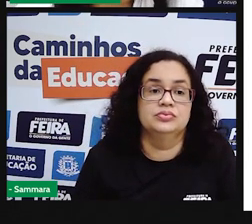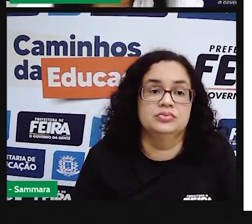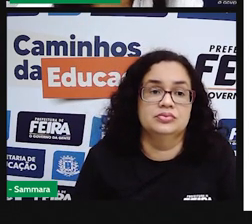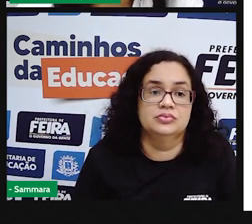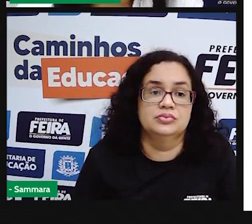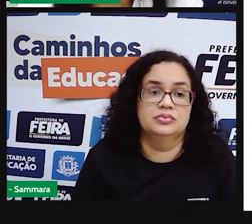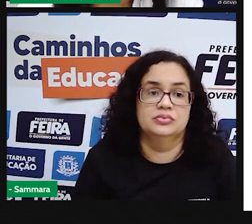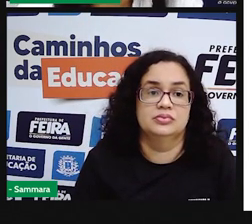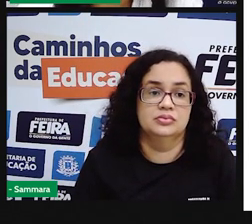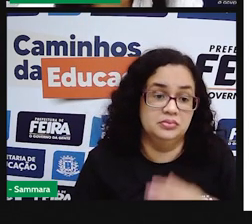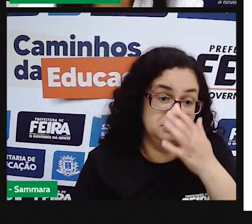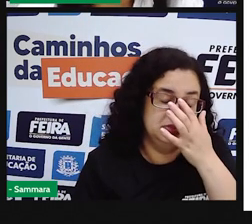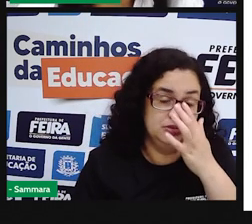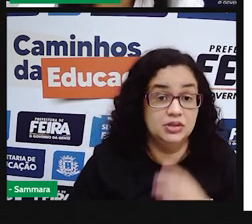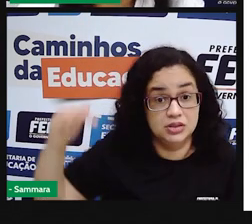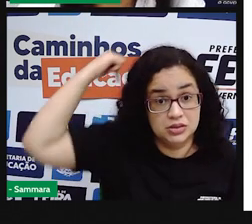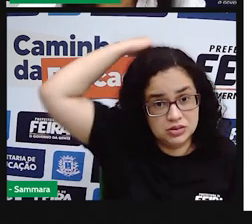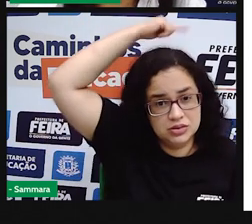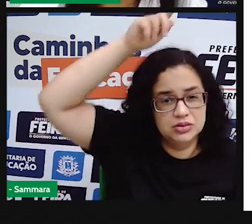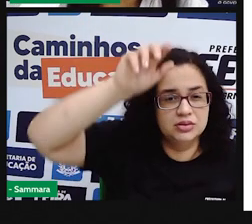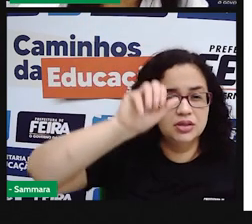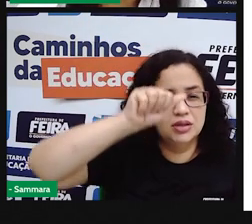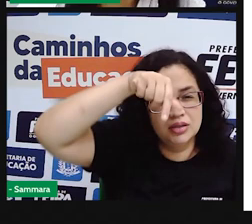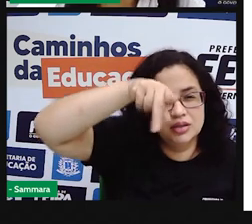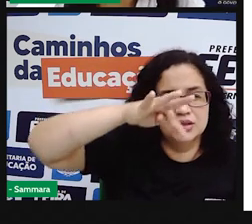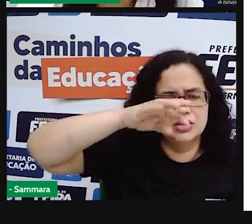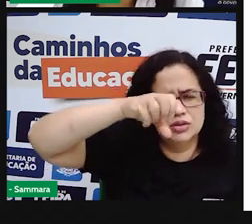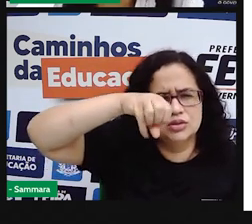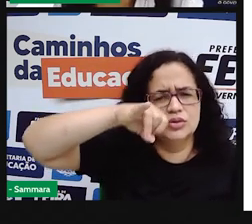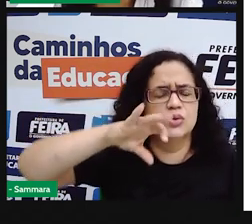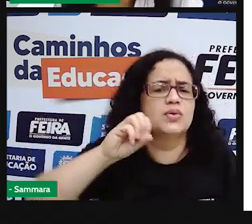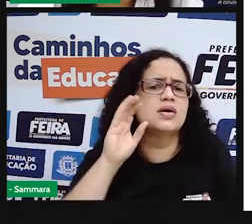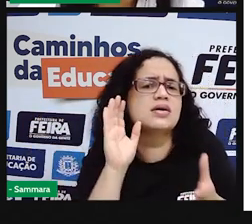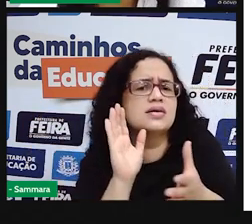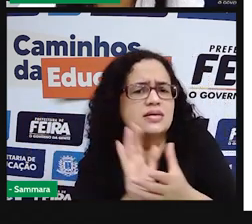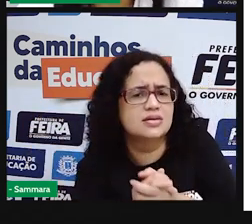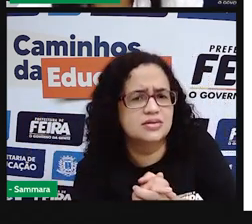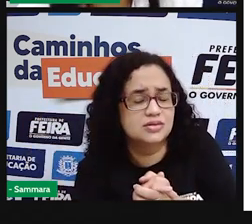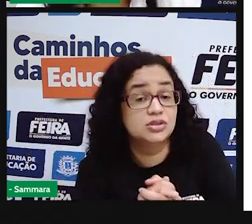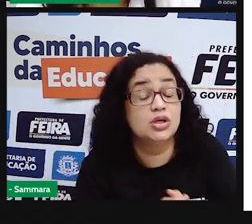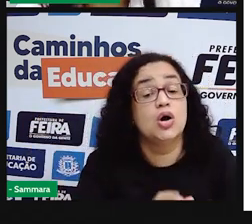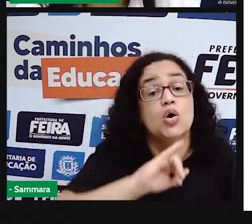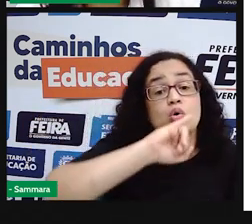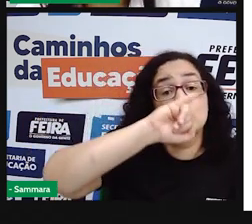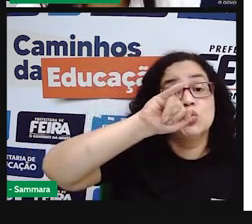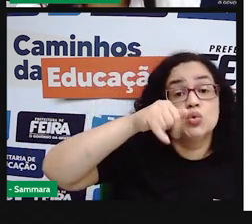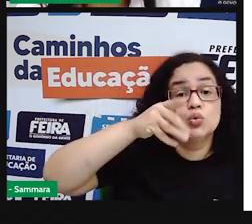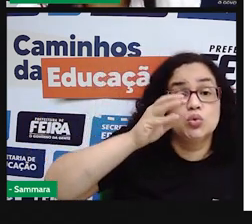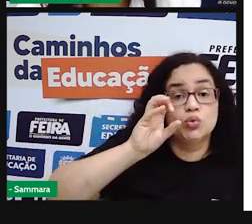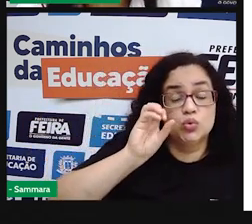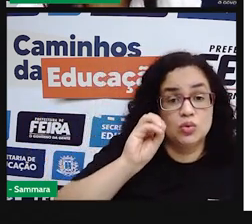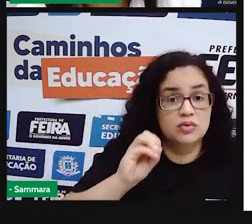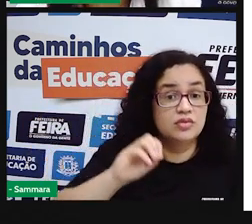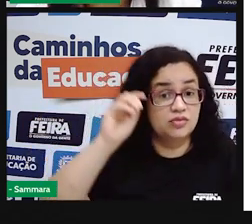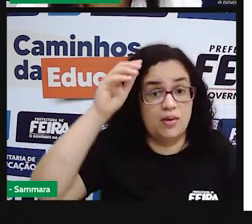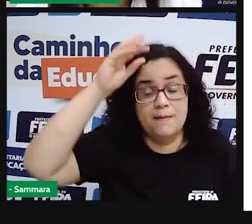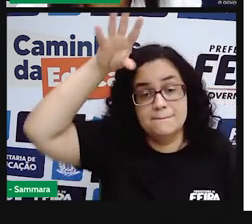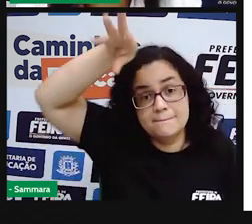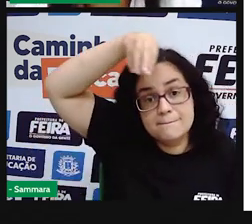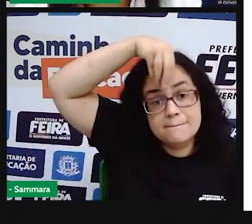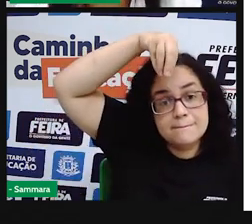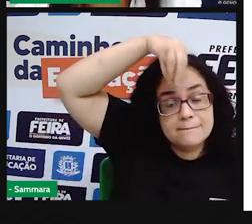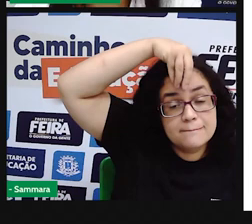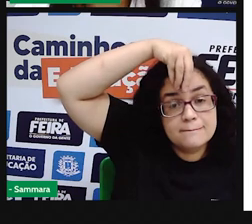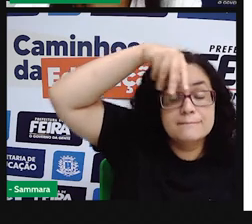E aí vem Santo Antônio, eu faço o casamento. E São João, e eu o batizado. E São